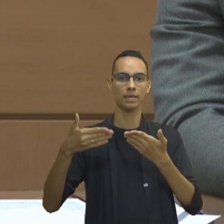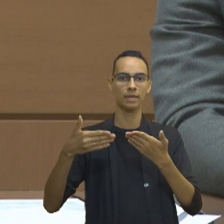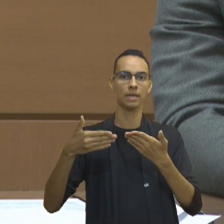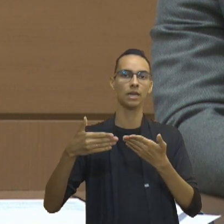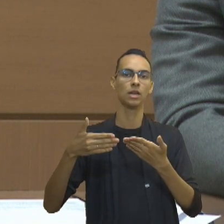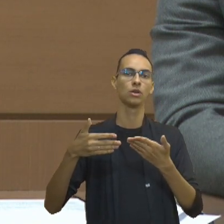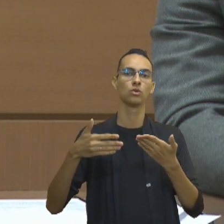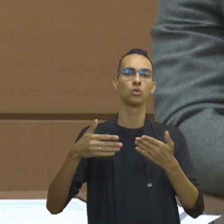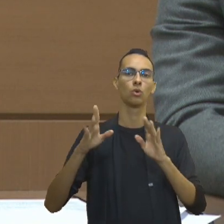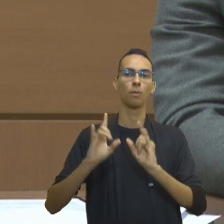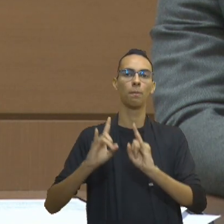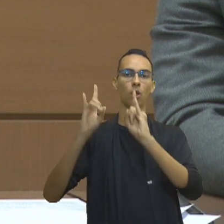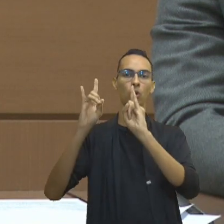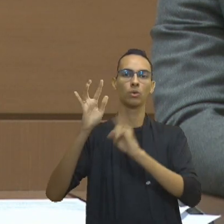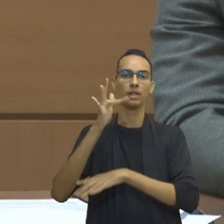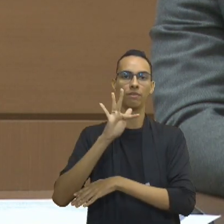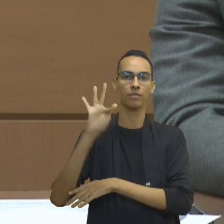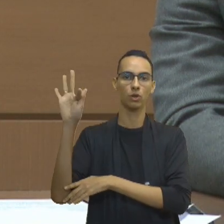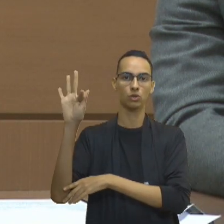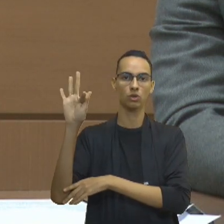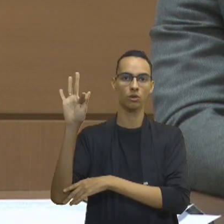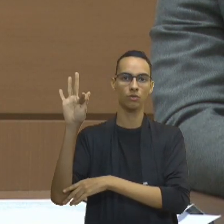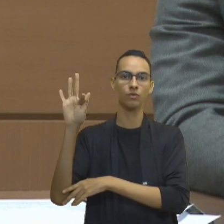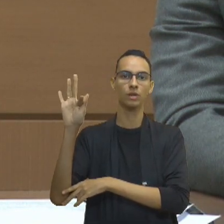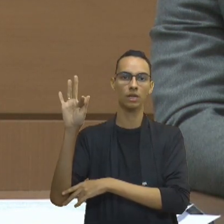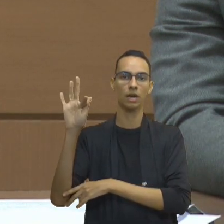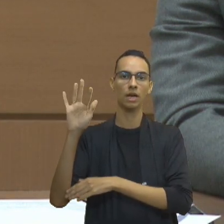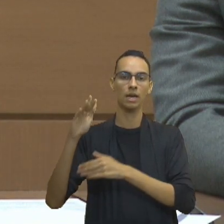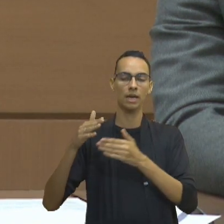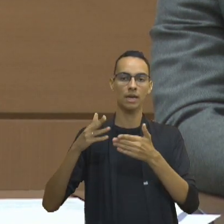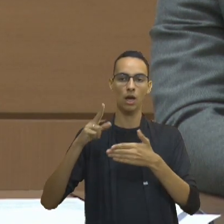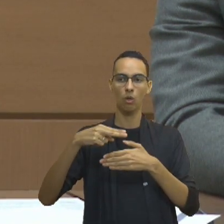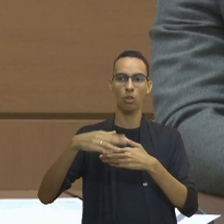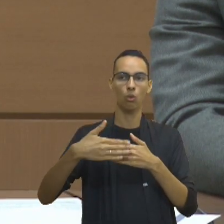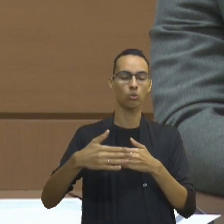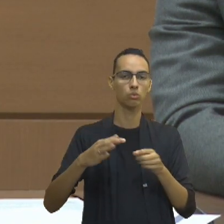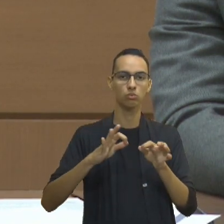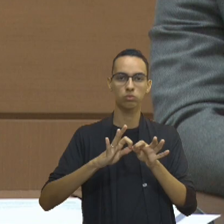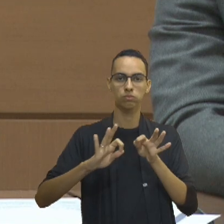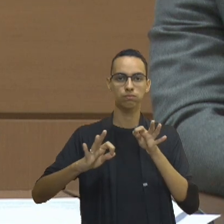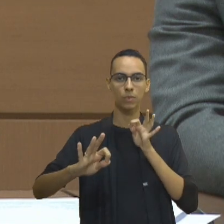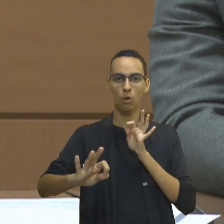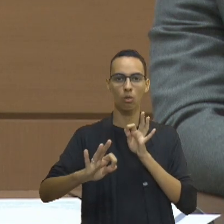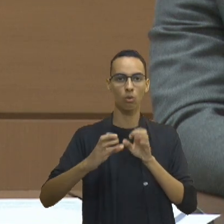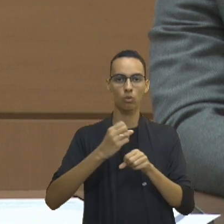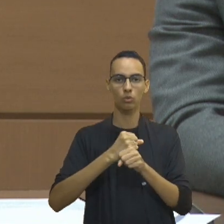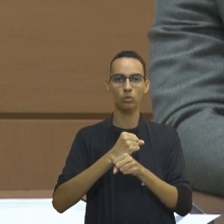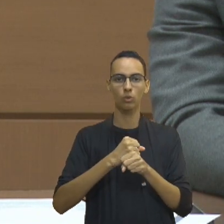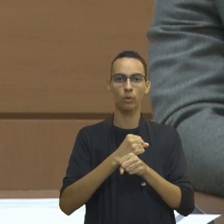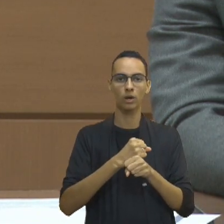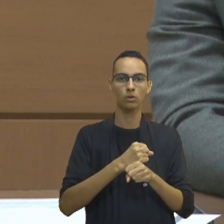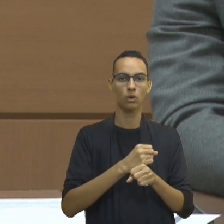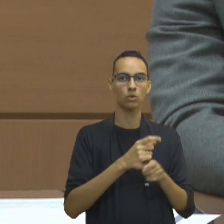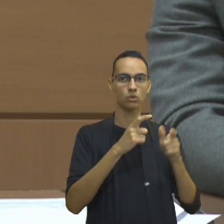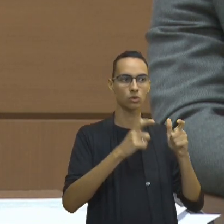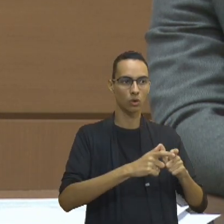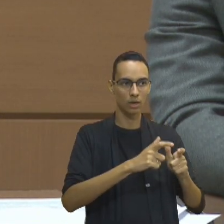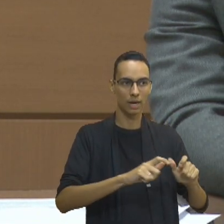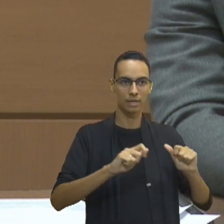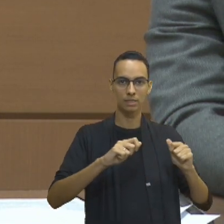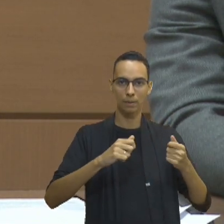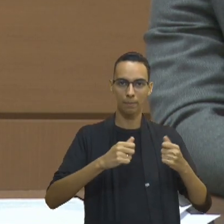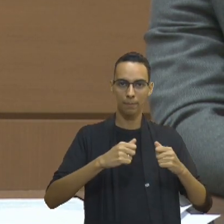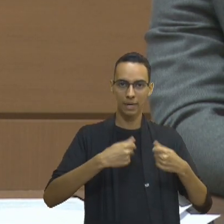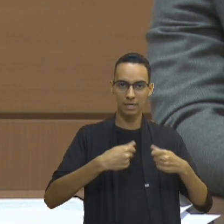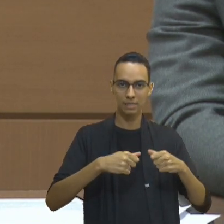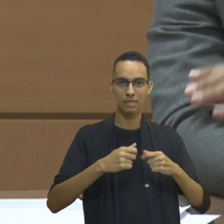Mônica e ao longo do ano, onde mais for identificada a necessidade. Vale lembrar